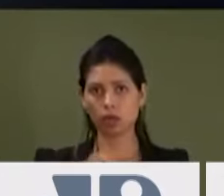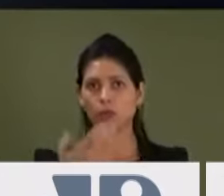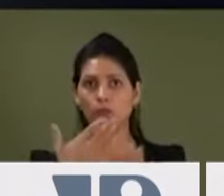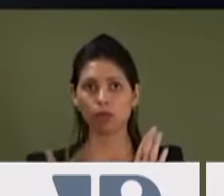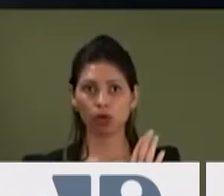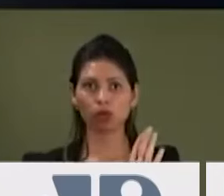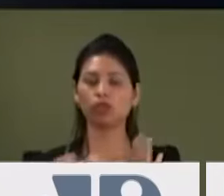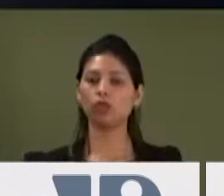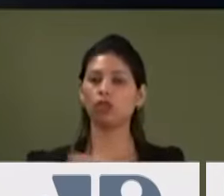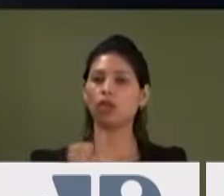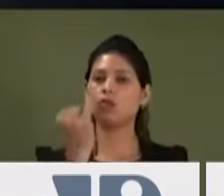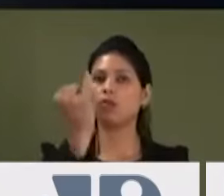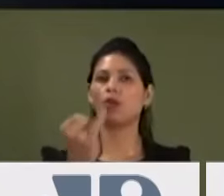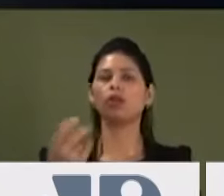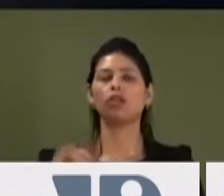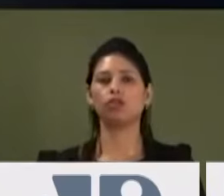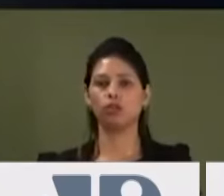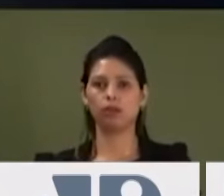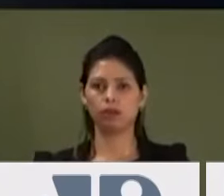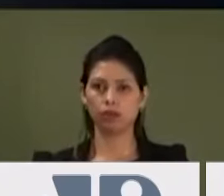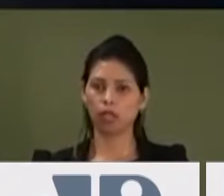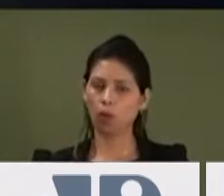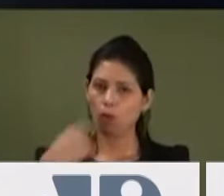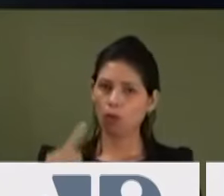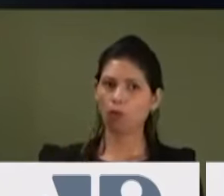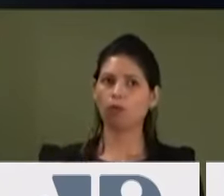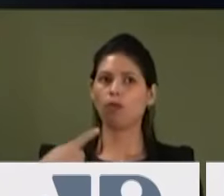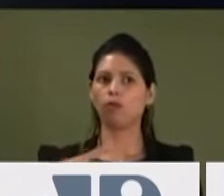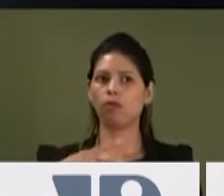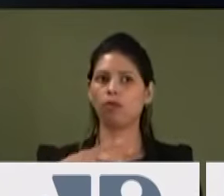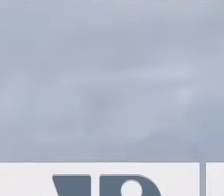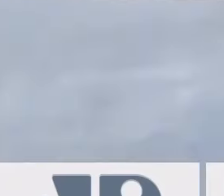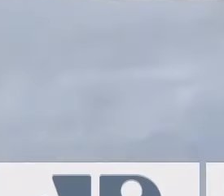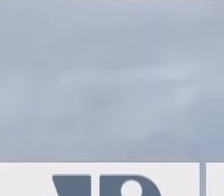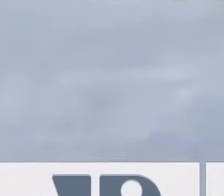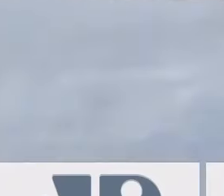importante para a instituição, com compromisso, repito, de apreciação célere.